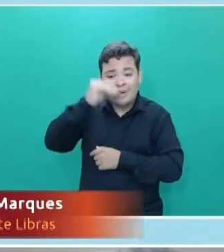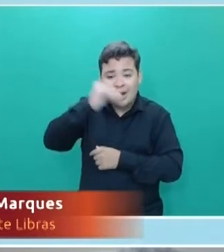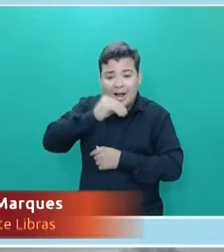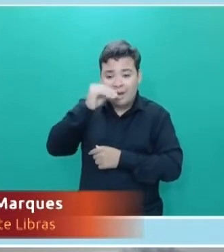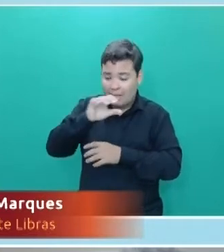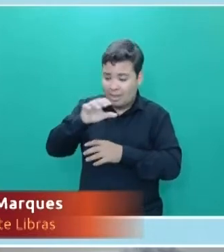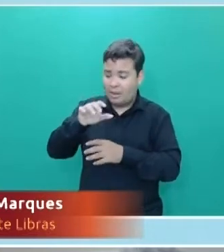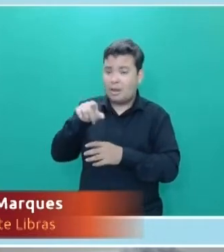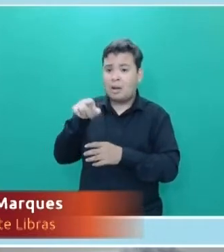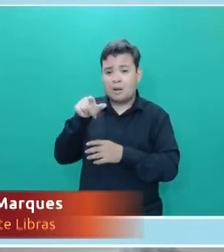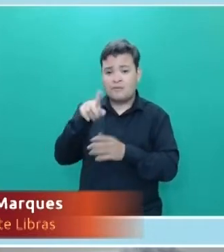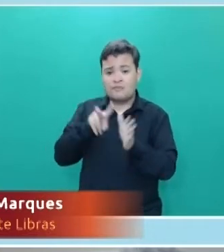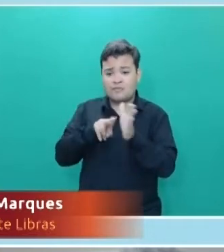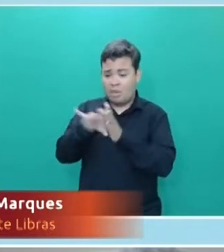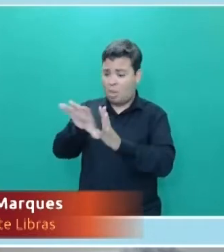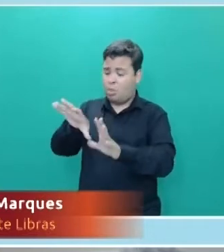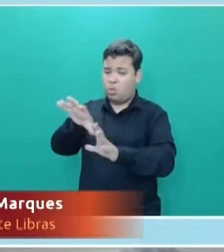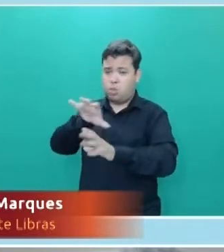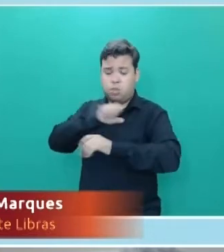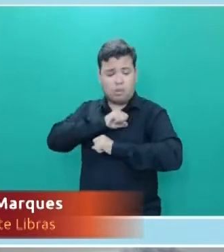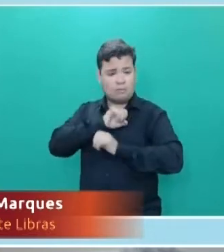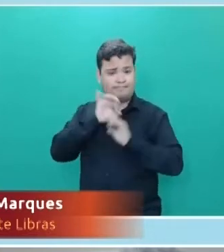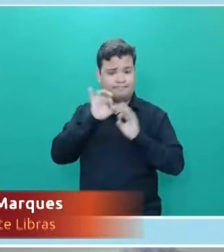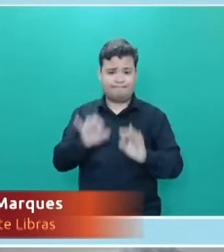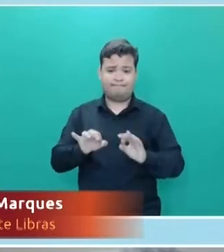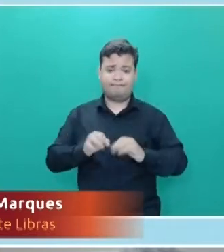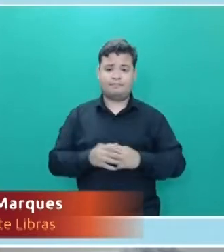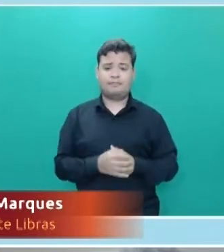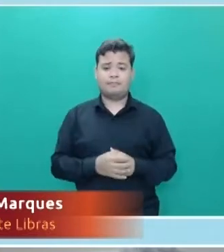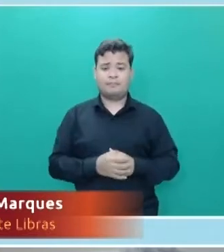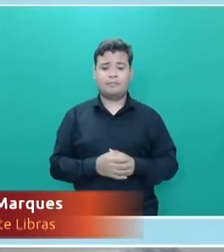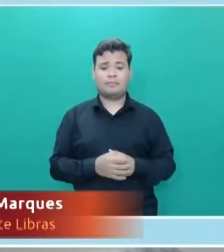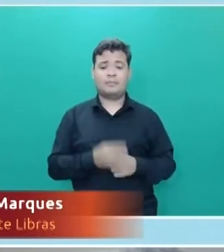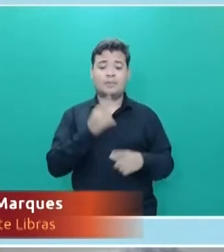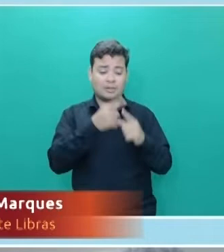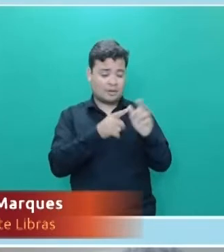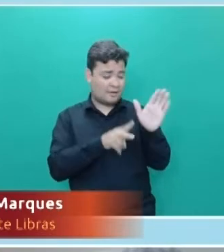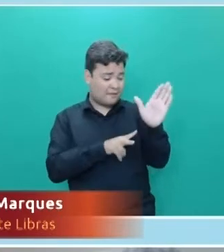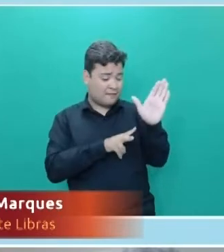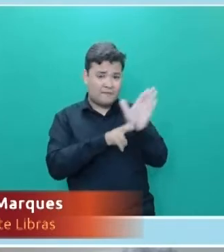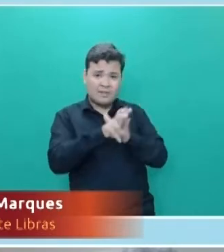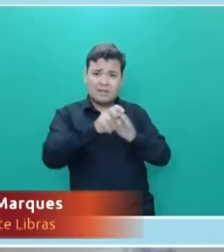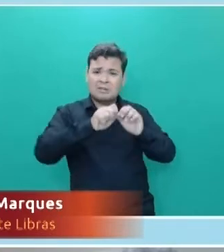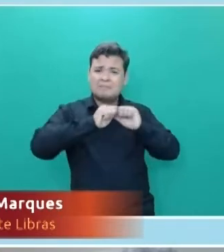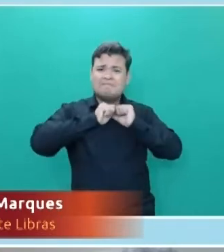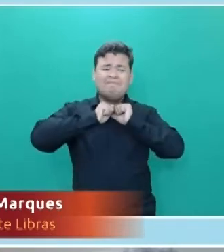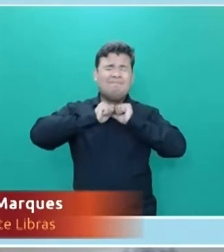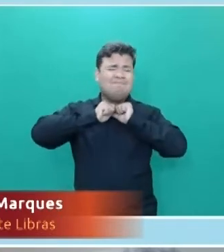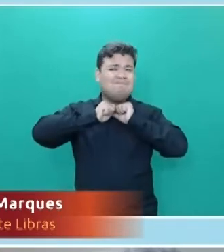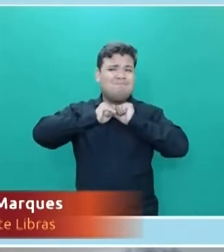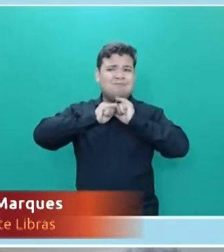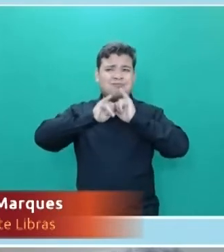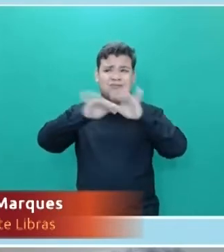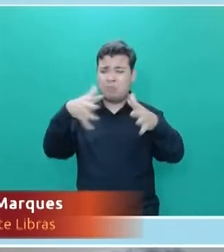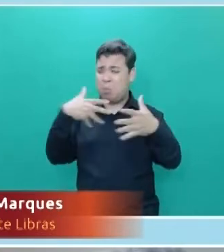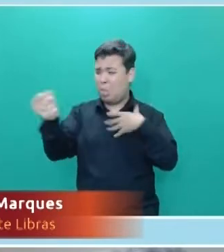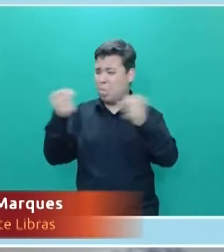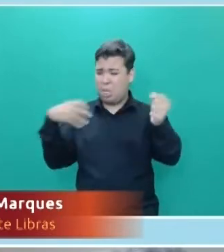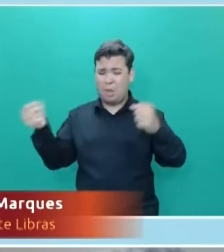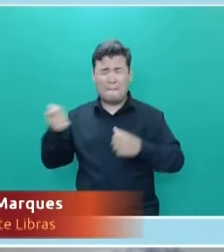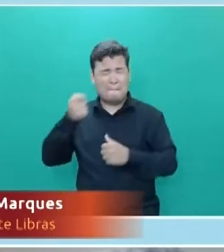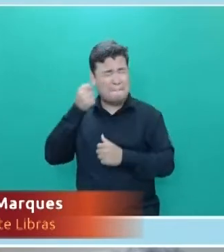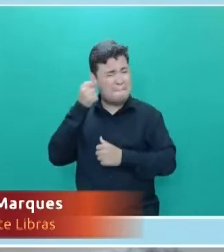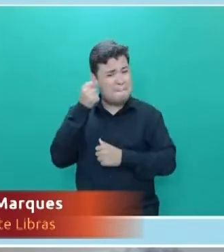essa pessoa. É uma infecção, é um vírus de alta infectividade, né? Como você fez a pergunta anterior, é